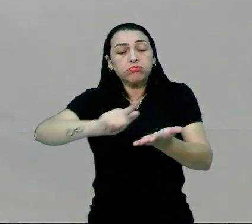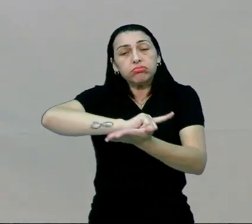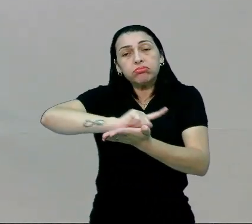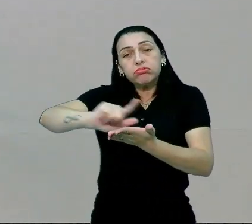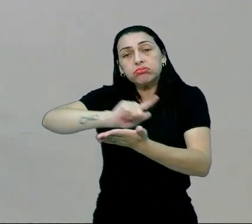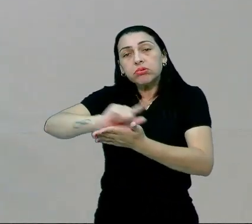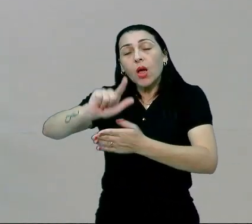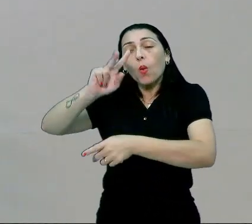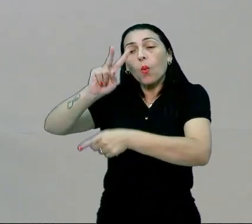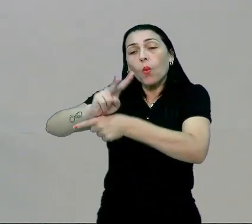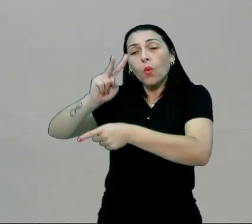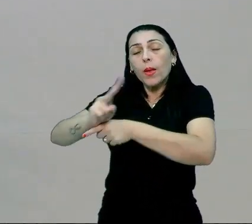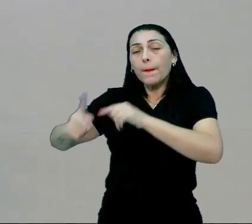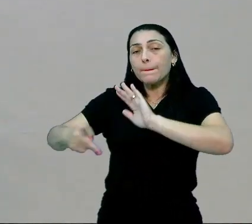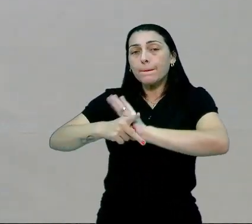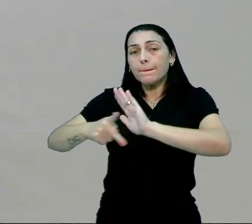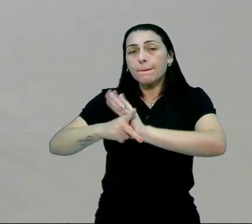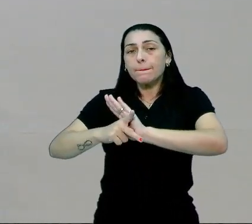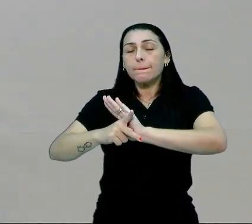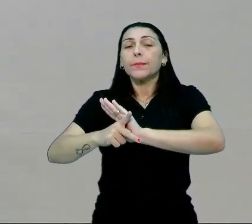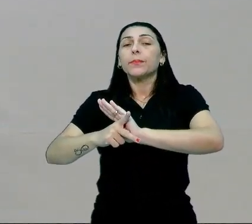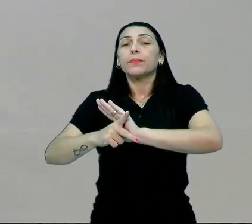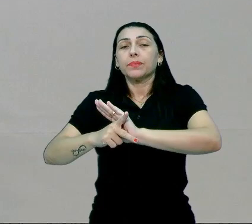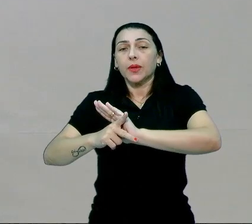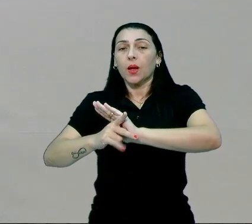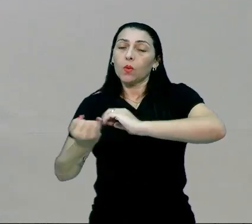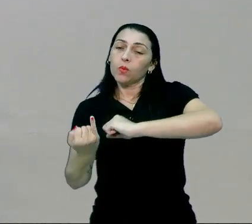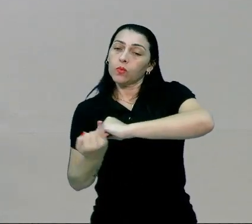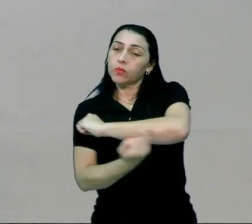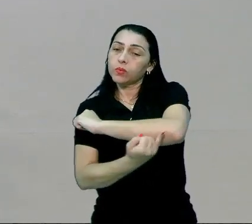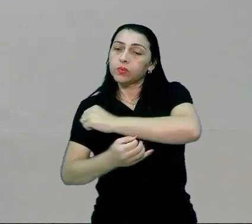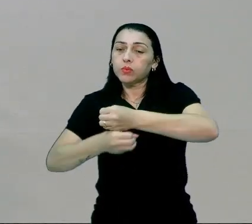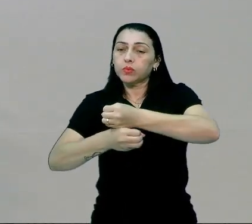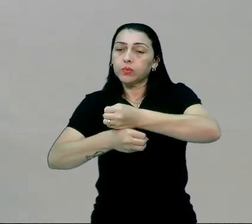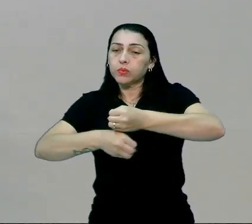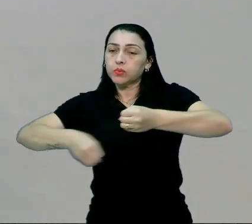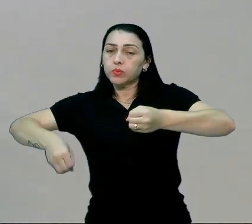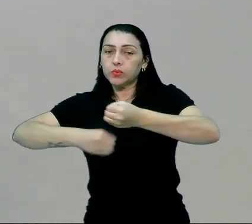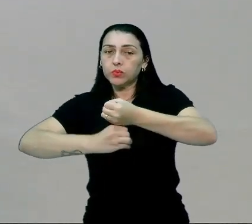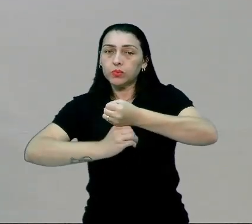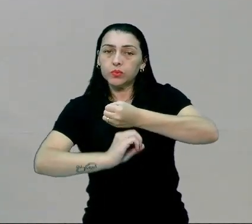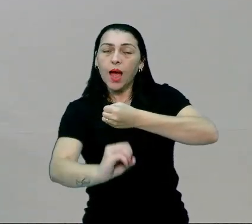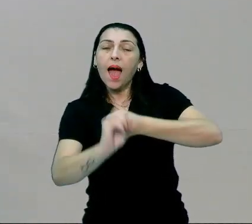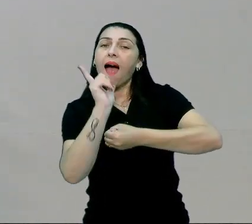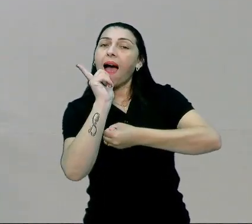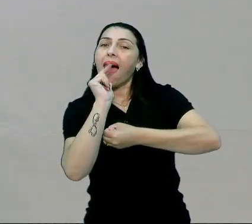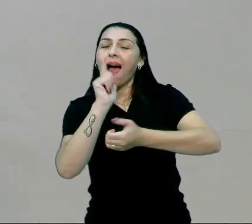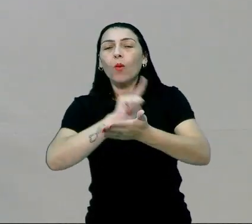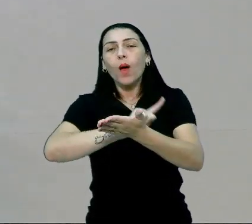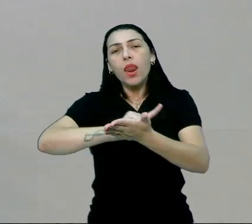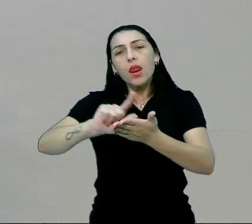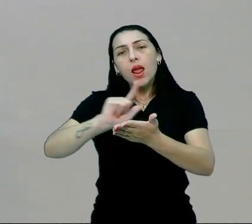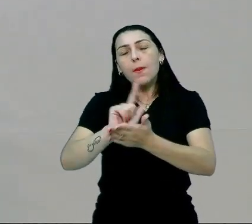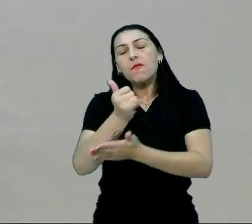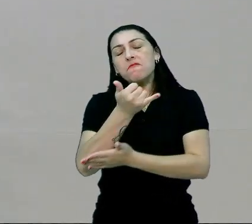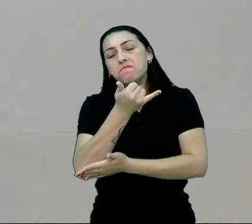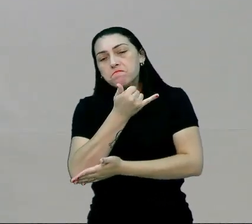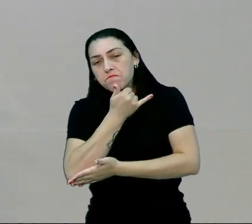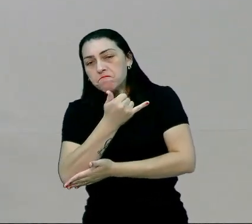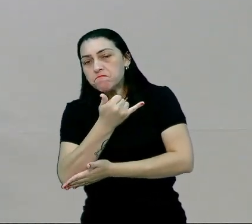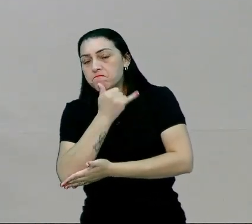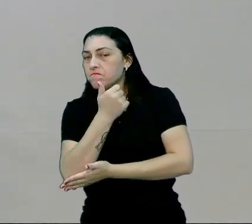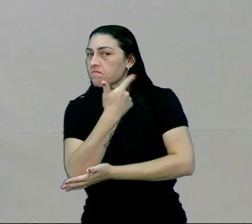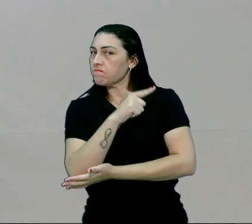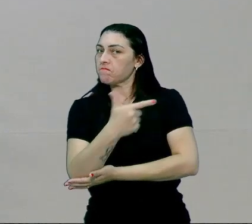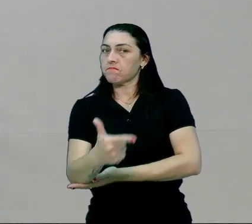higiene e com a própria infraestrutura de saneamento básico. É a água tratada que, infelizmente, ainda não